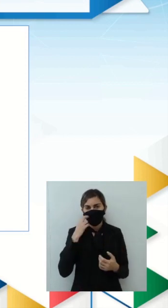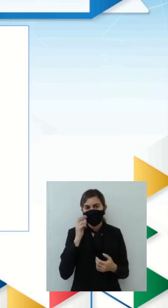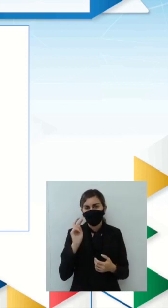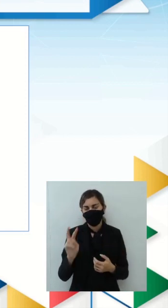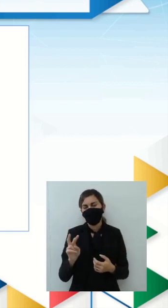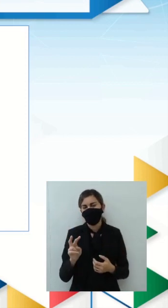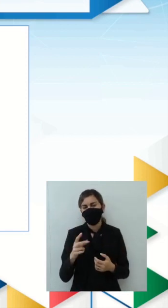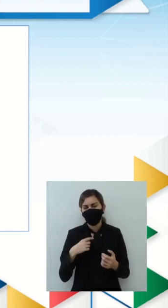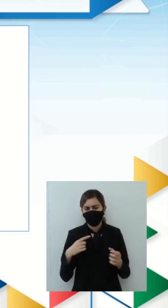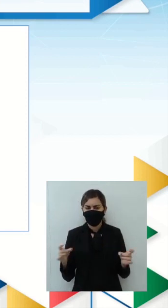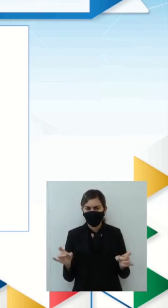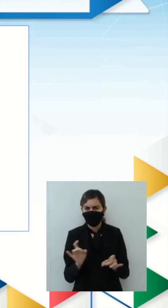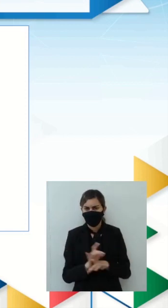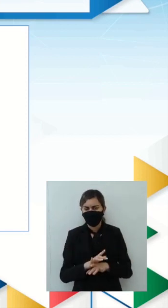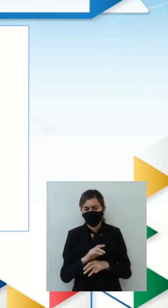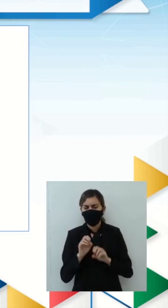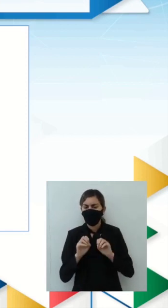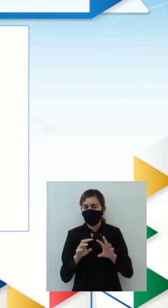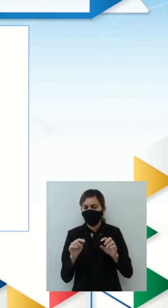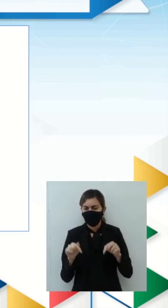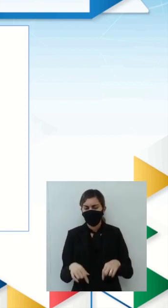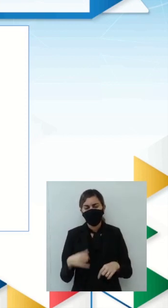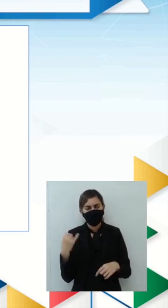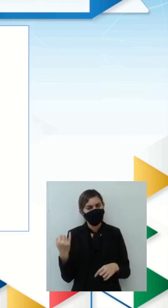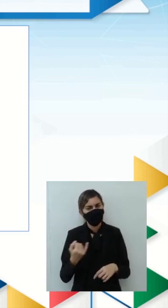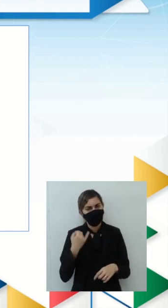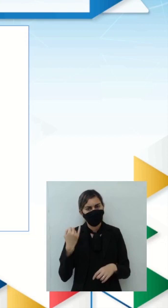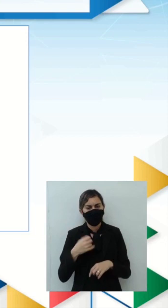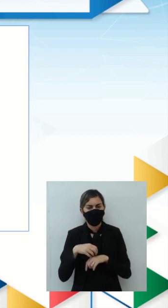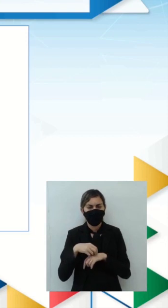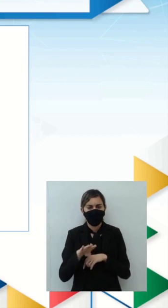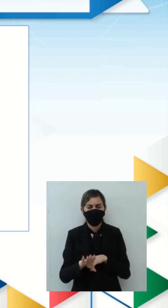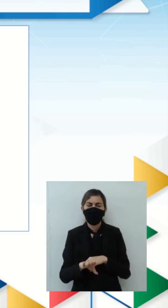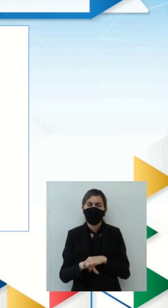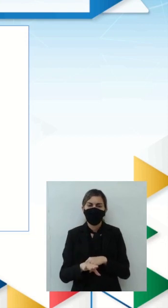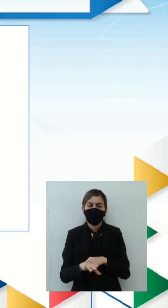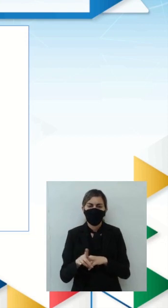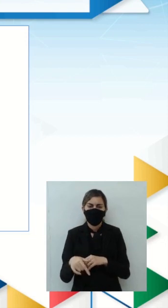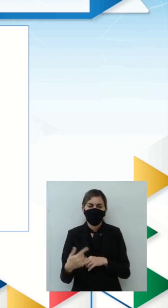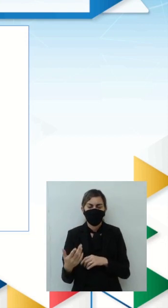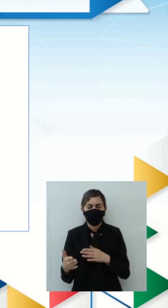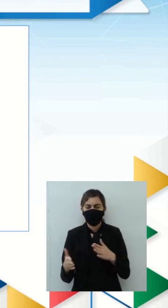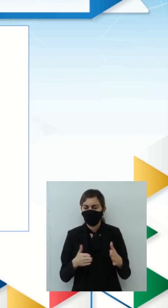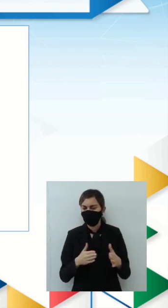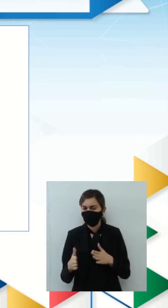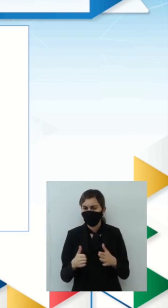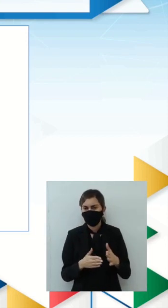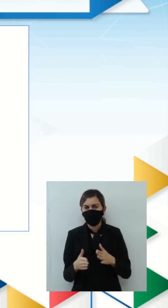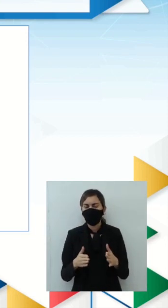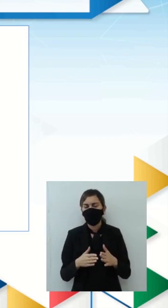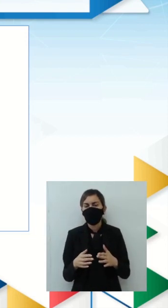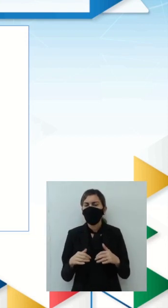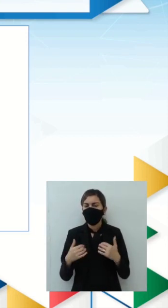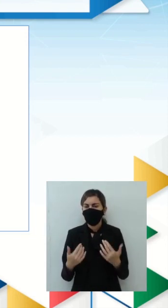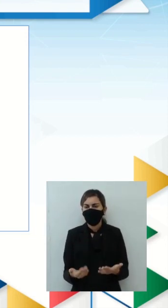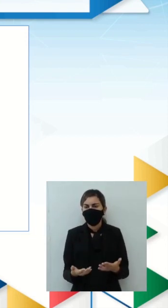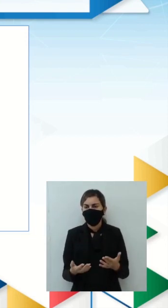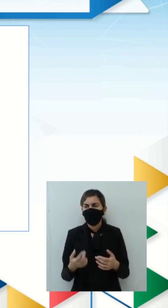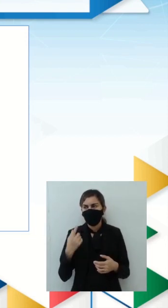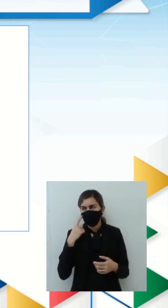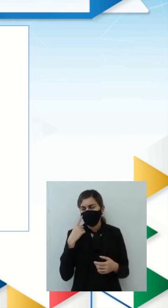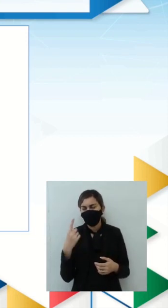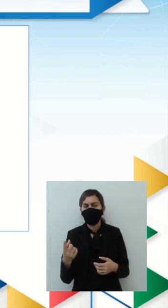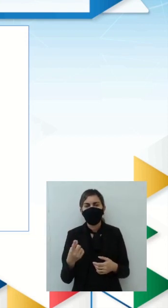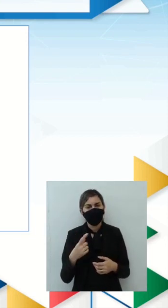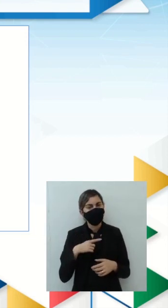aqui, para a gente fechar a nossa aula, é importante passar agora aqui um certo momento, certo? Um certo